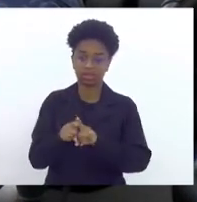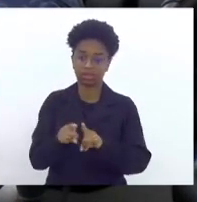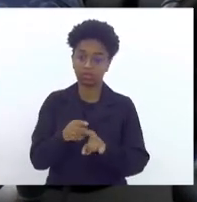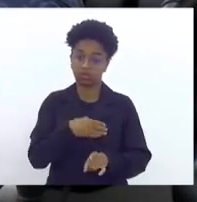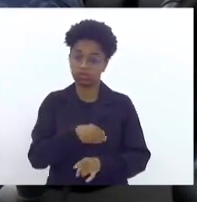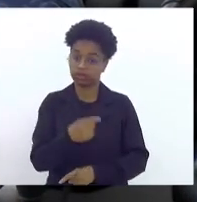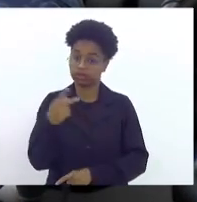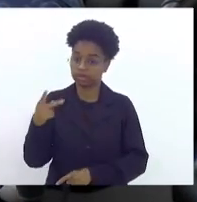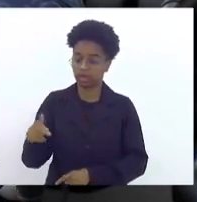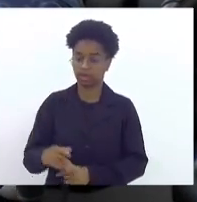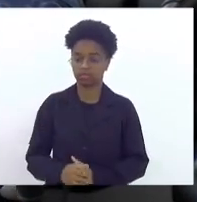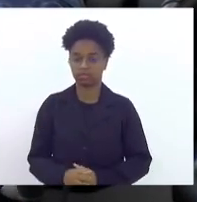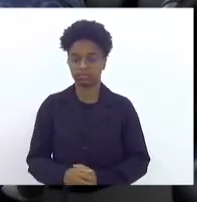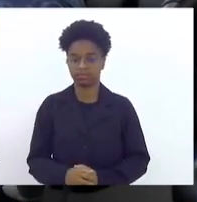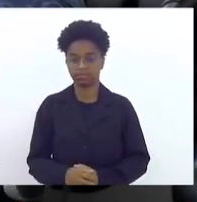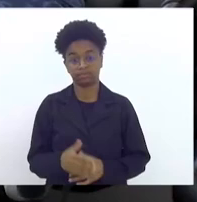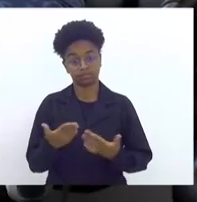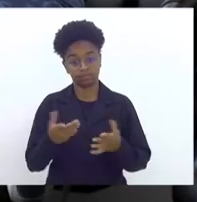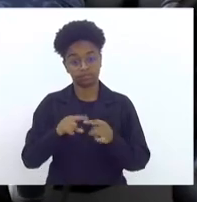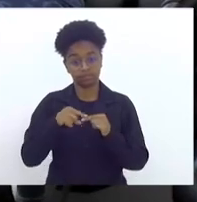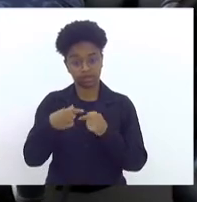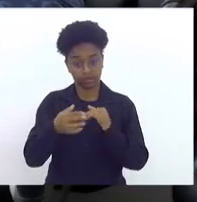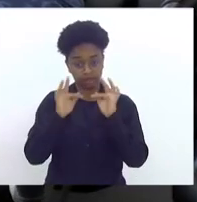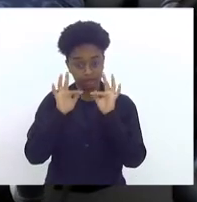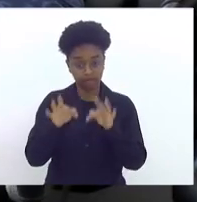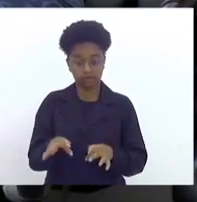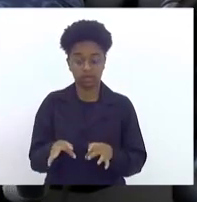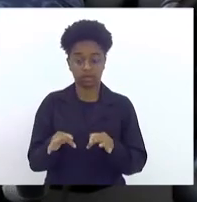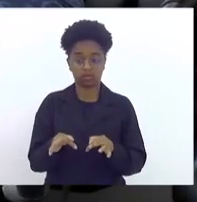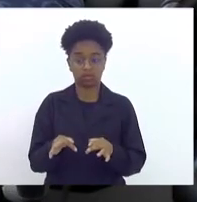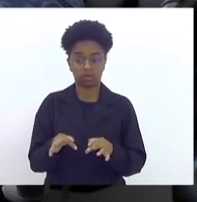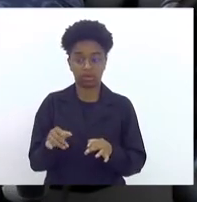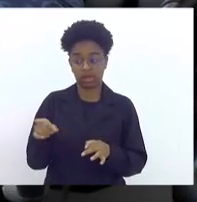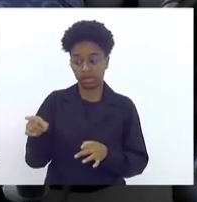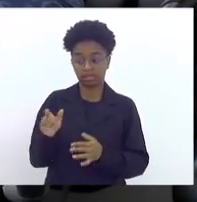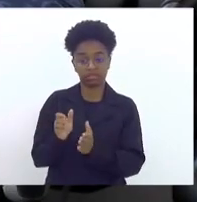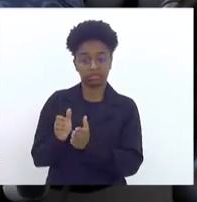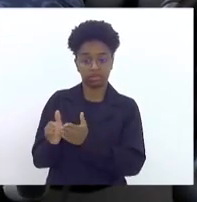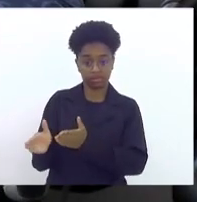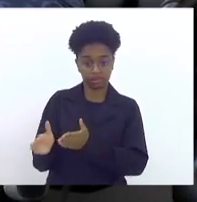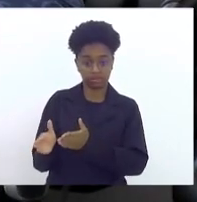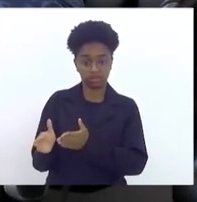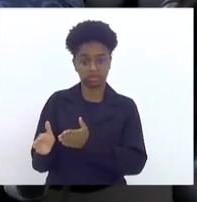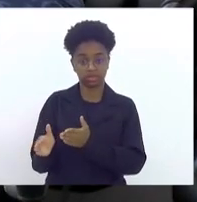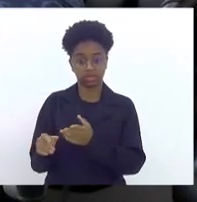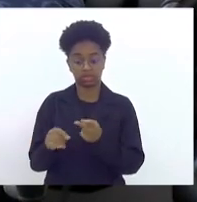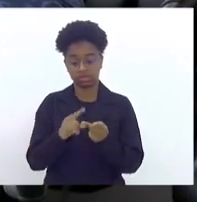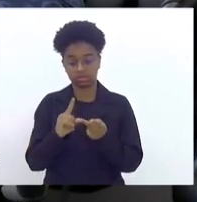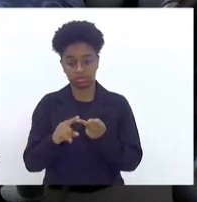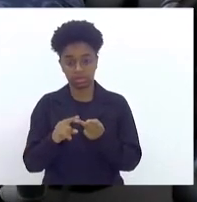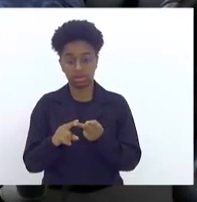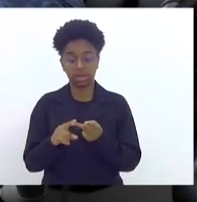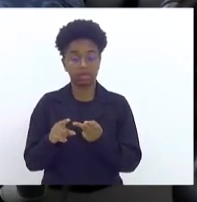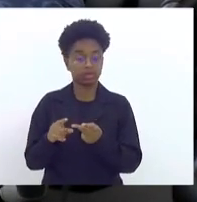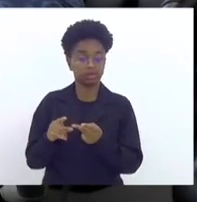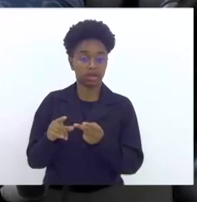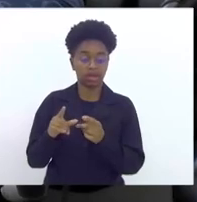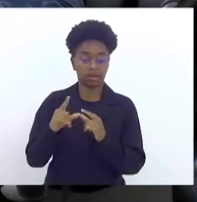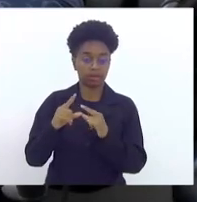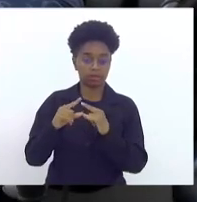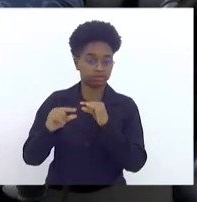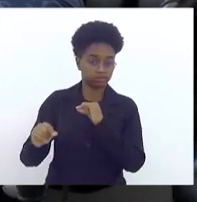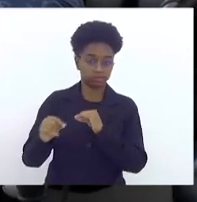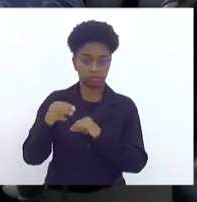no final da história um ela foi demitida dois ela saiu mestrado dela